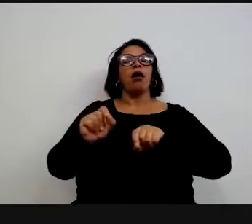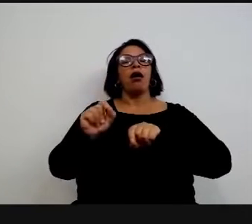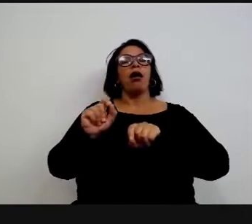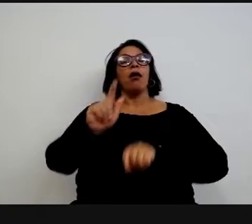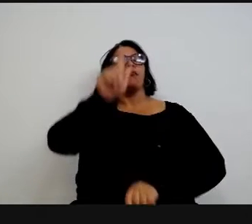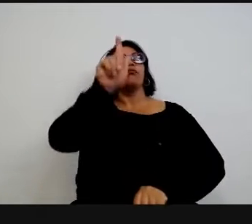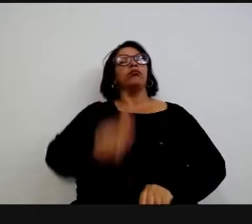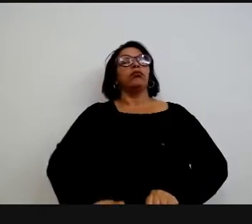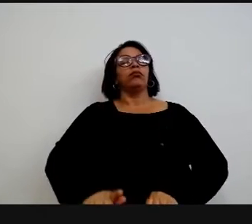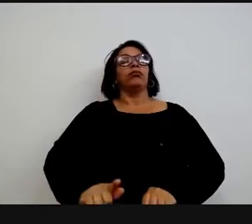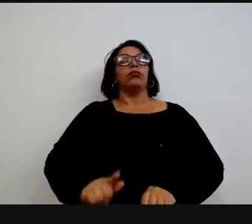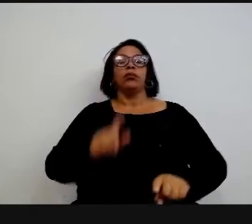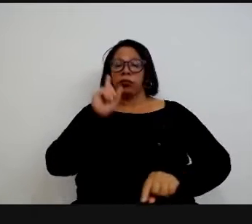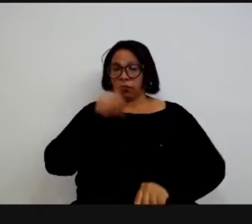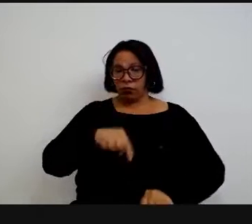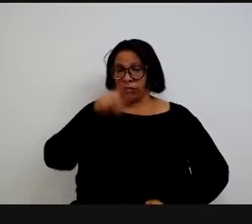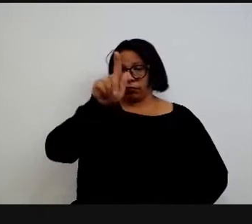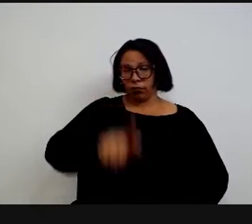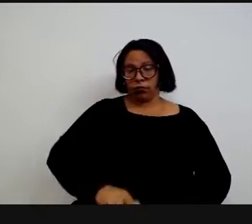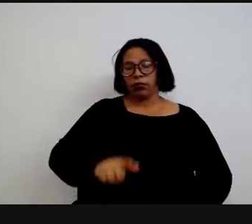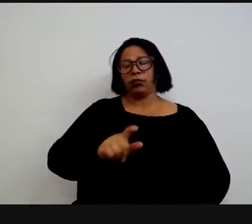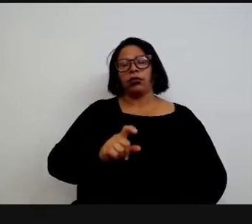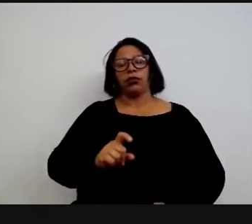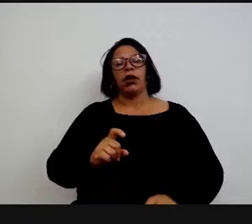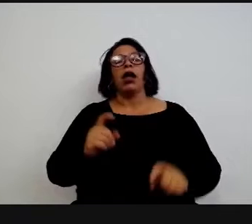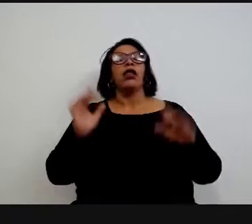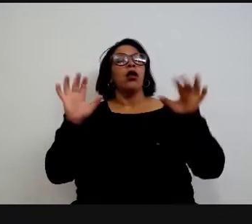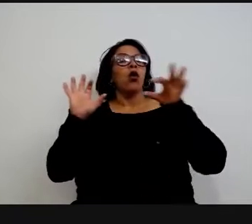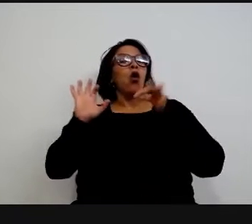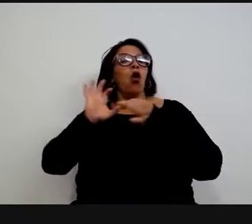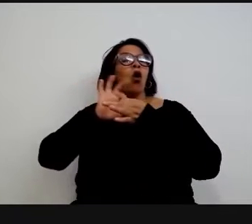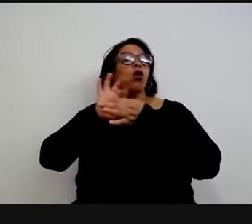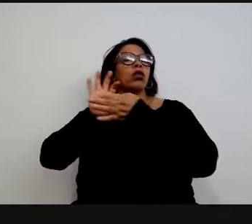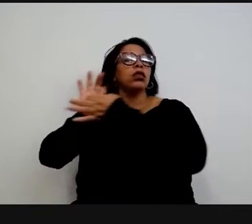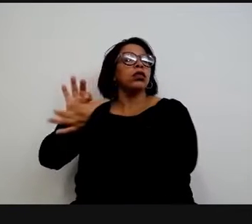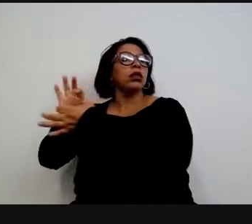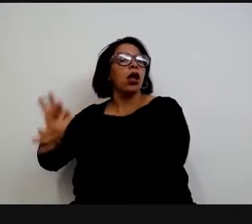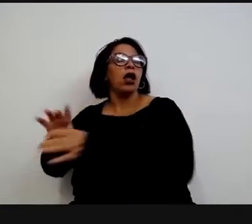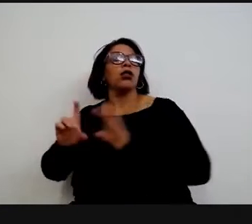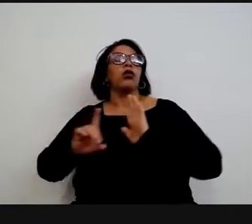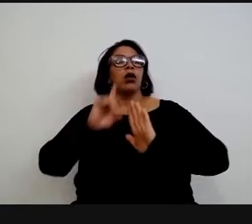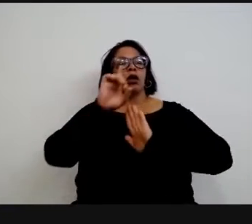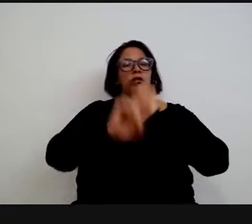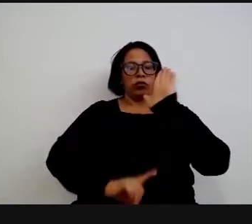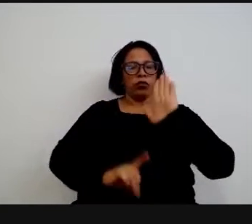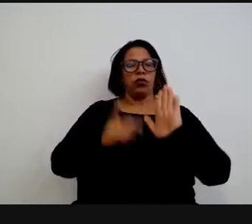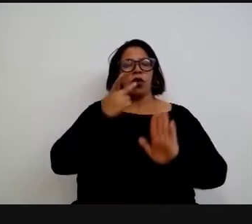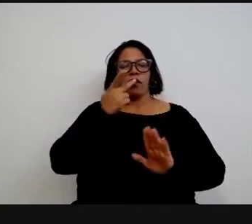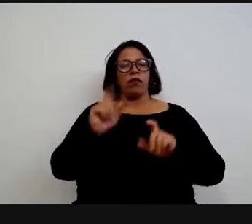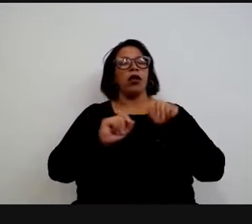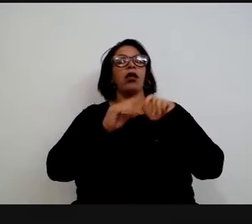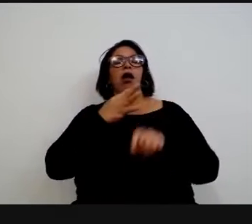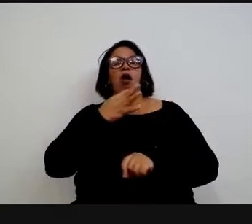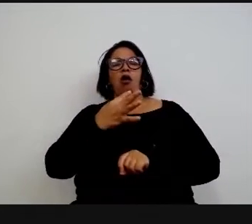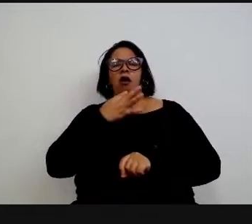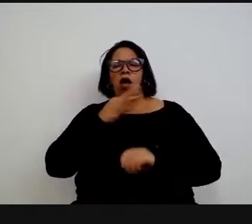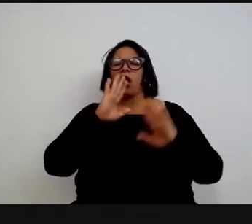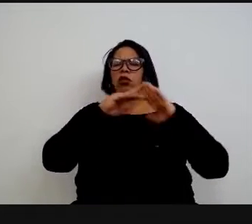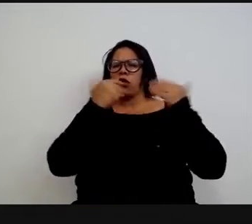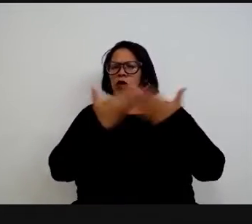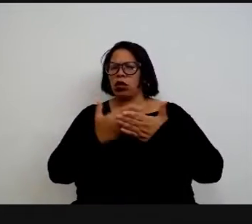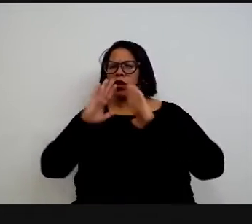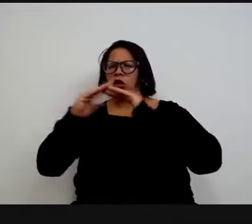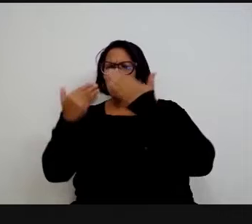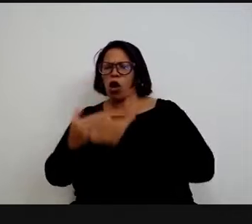da gestão. Né? Elas estão em sintonia com as diretorias. Eu conheço algumas